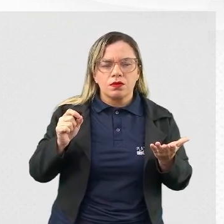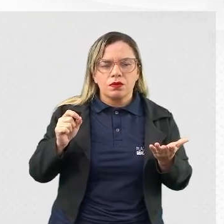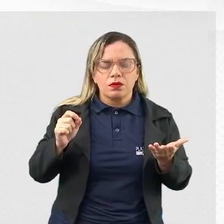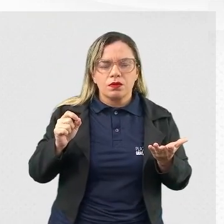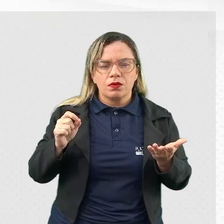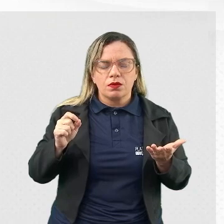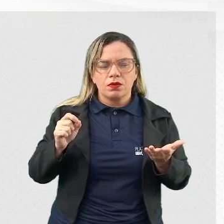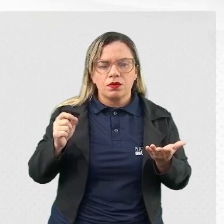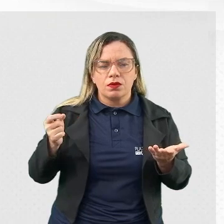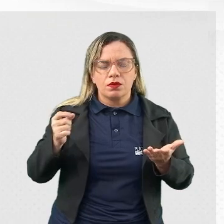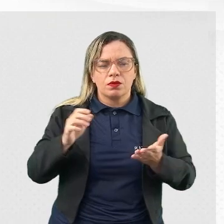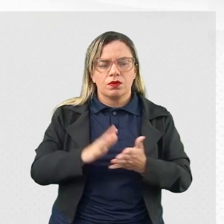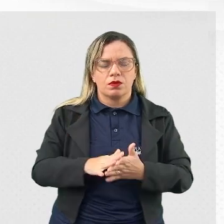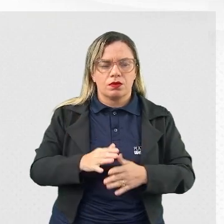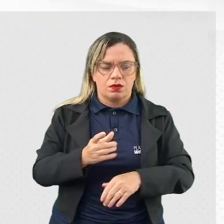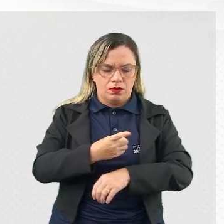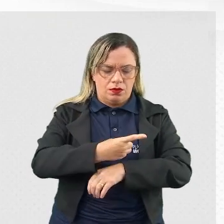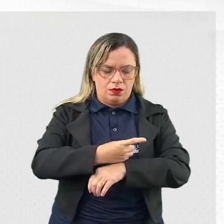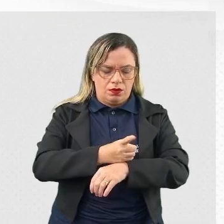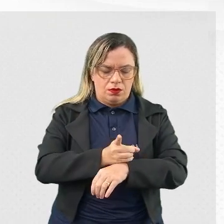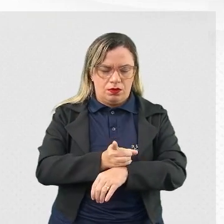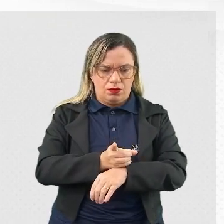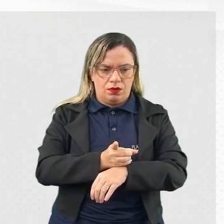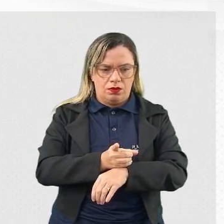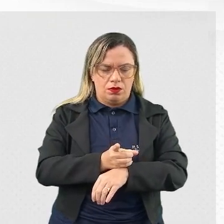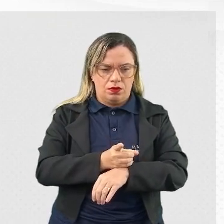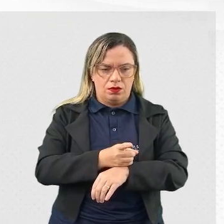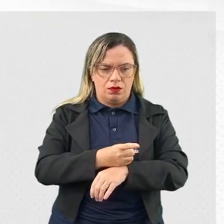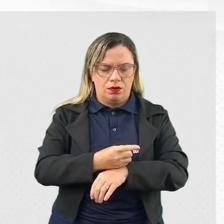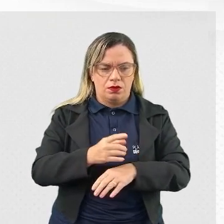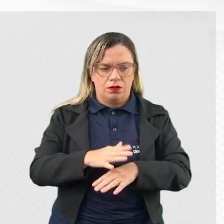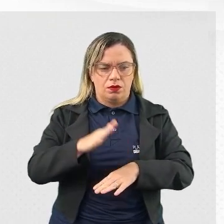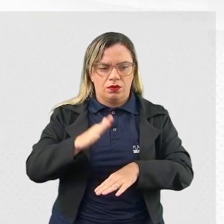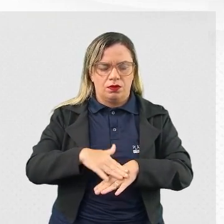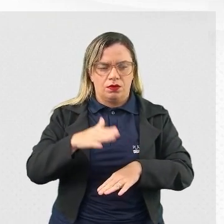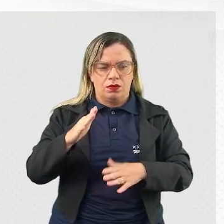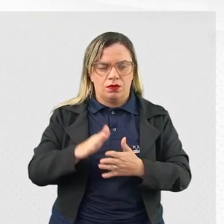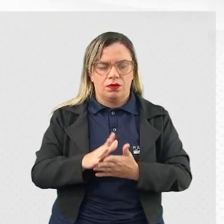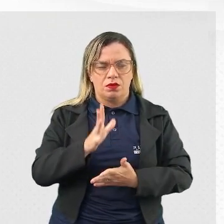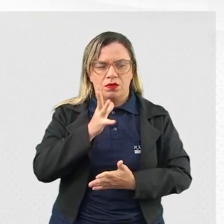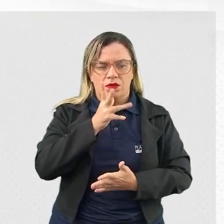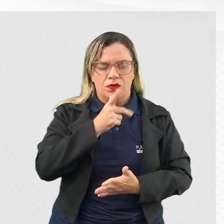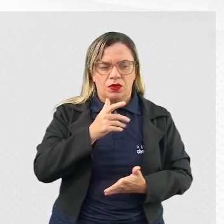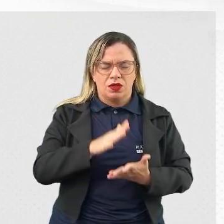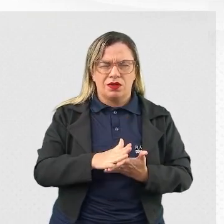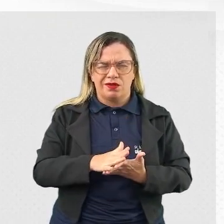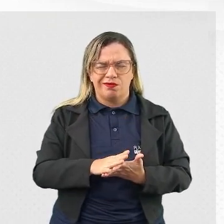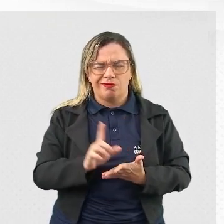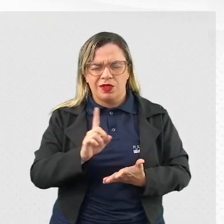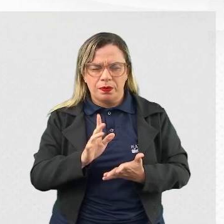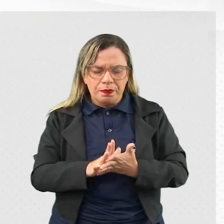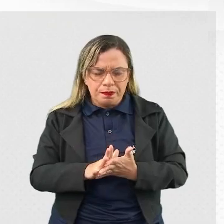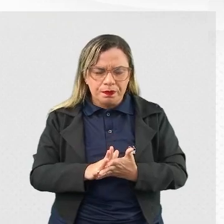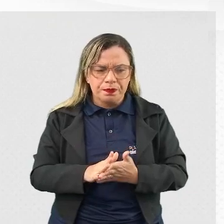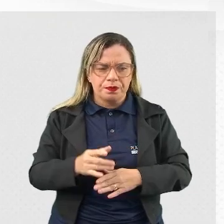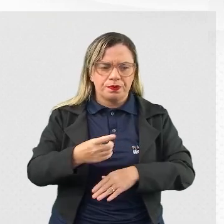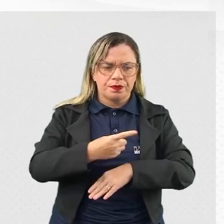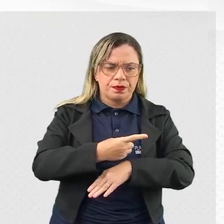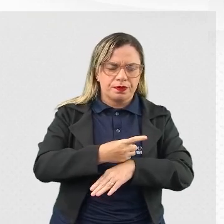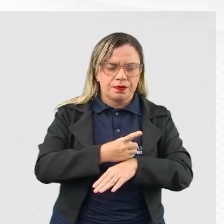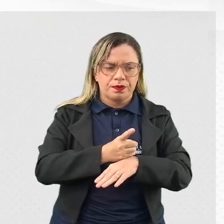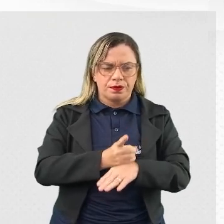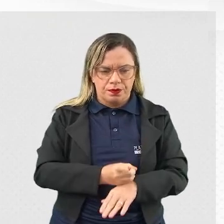mais lento do relógio? Não, primeiro vamos o ponteiro mais rápido do relógio. É o ponteiro